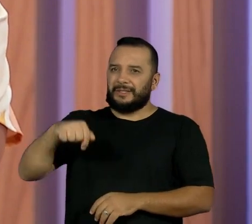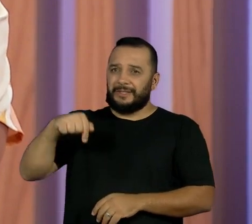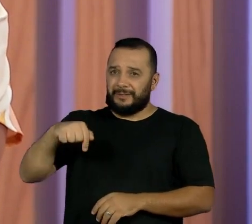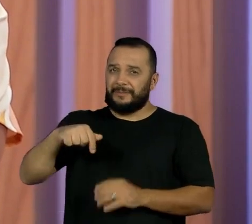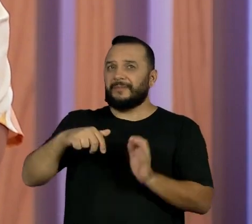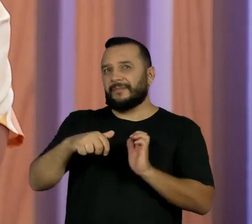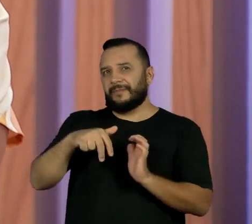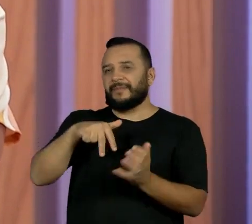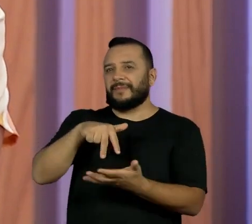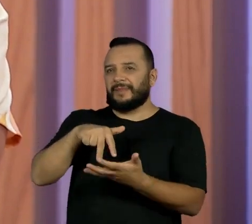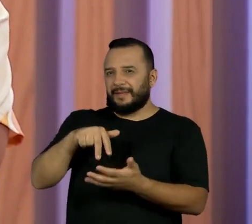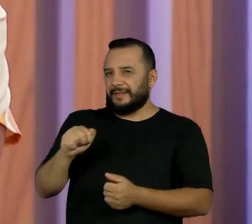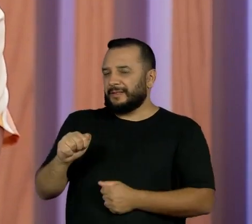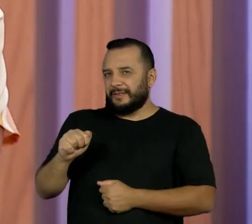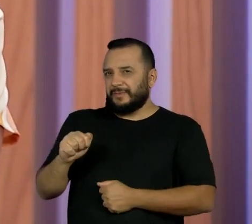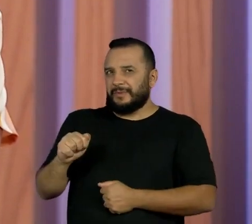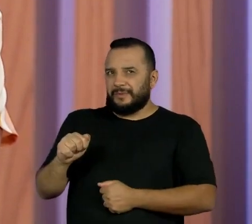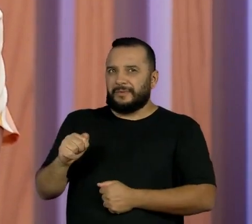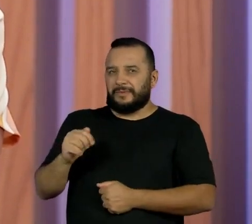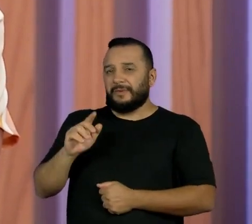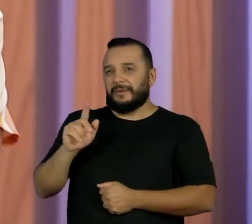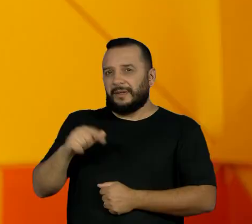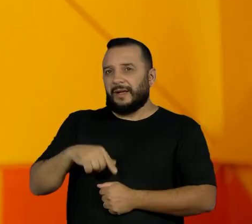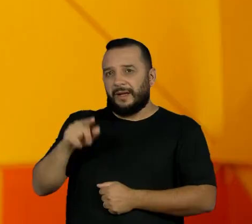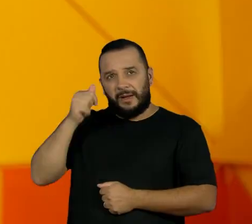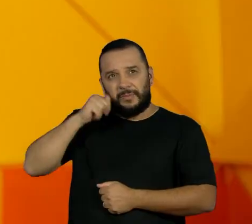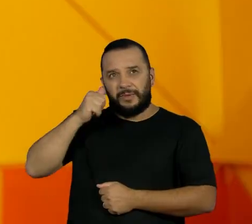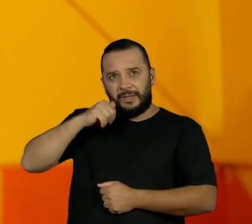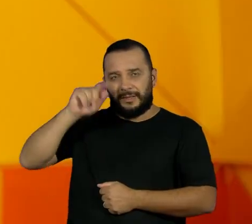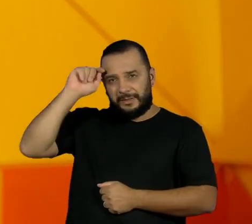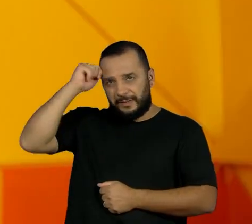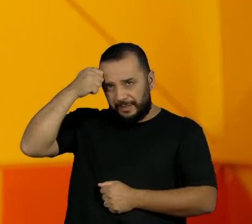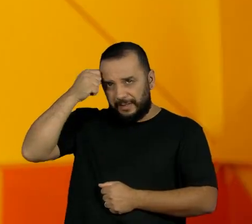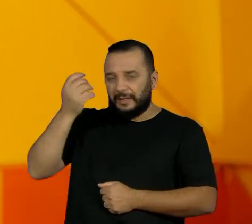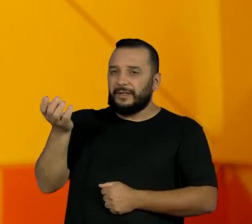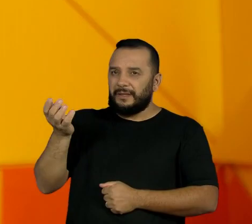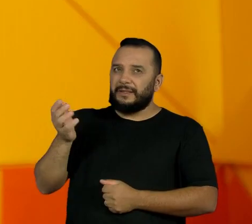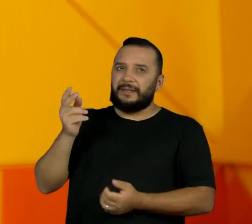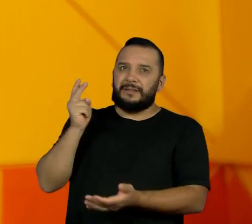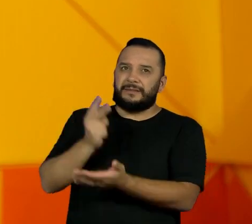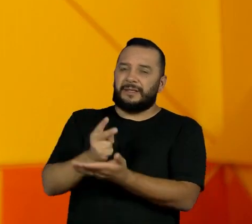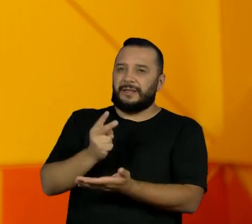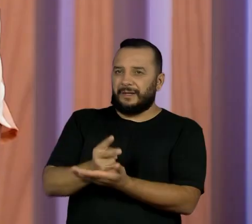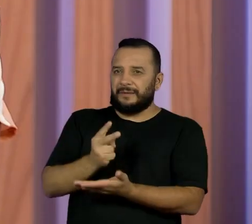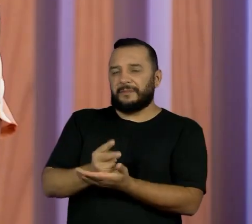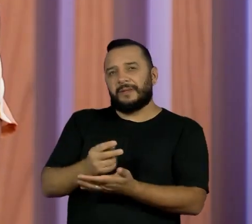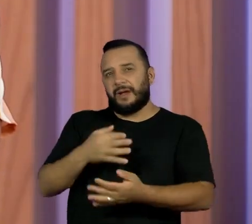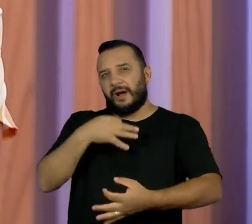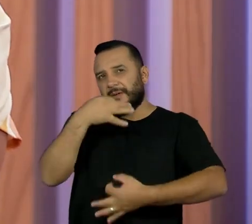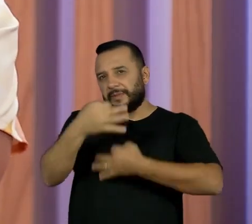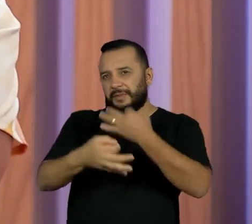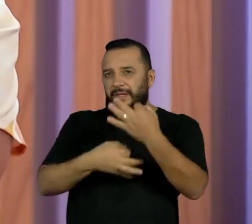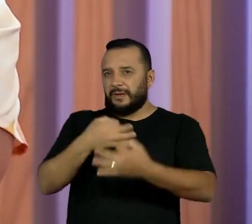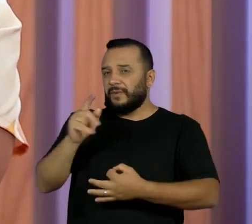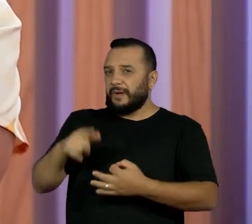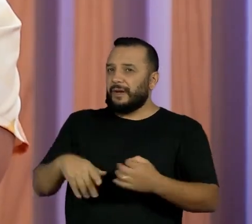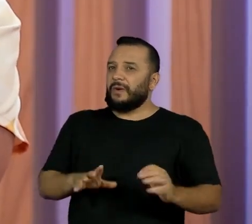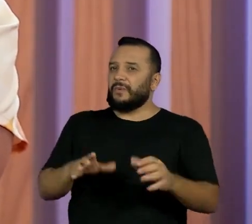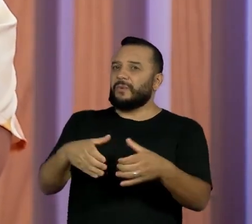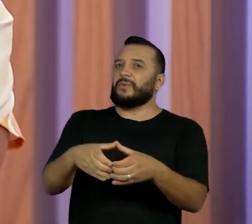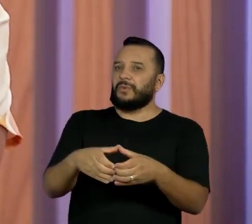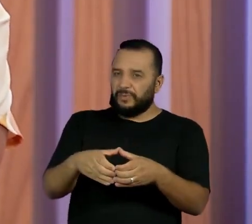Então, não é uma cara preta, é uma mulher negra sabendo, posicionada, né? É uma